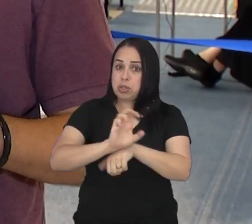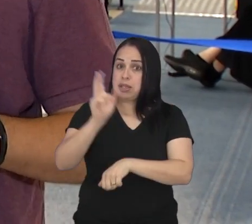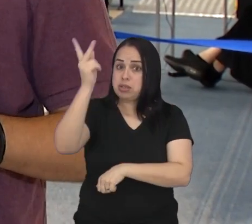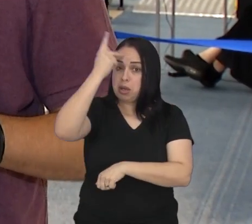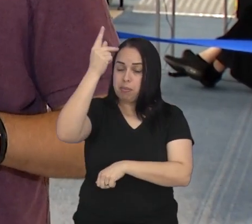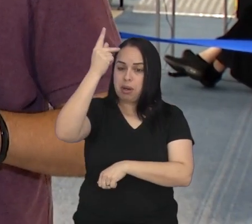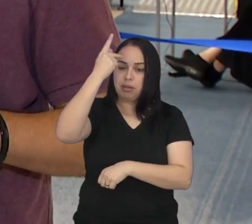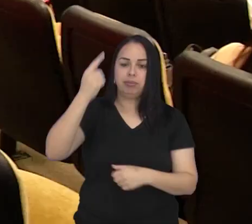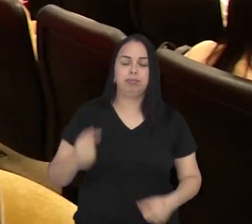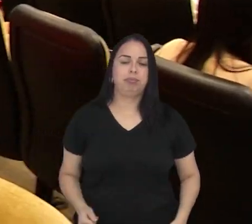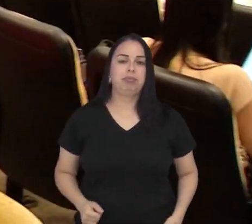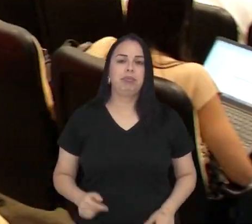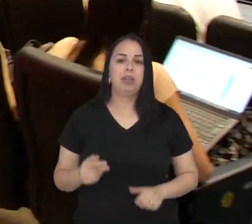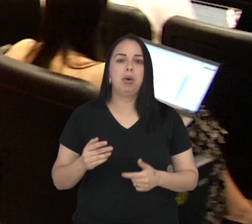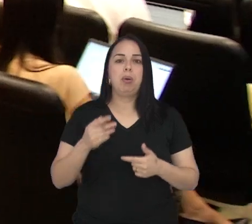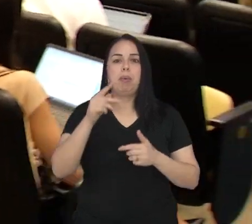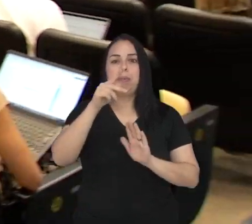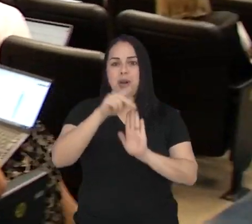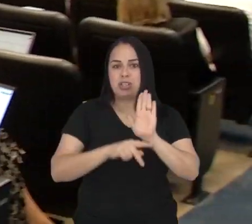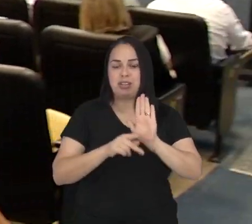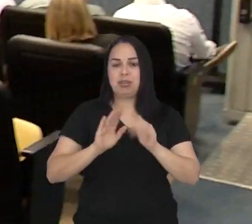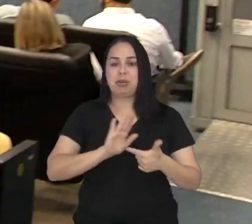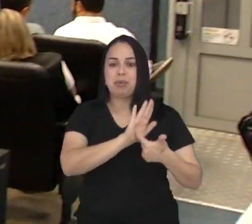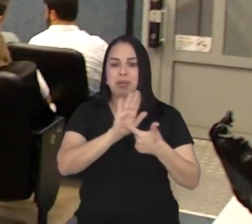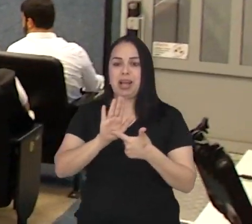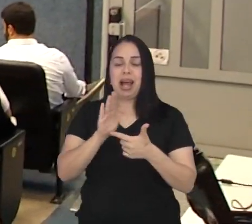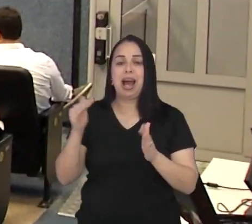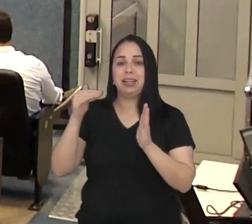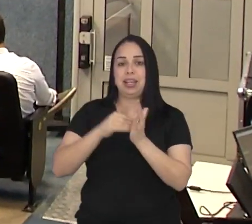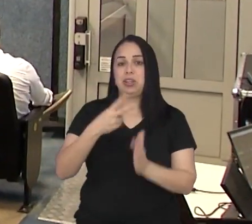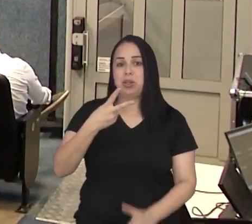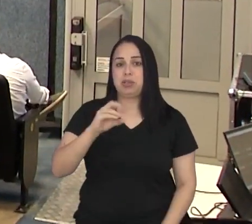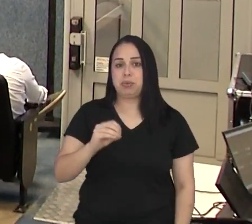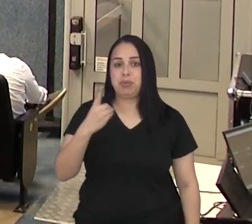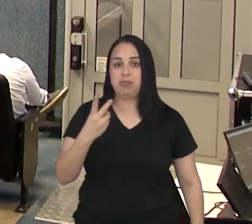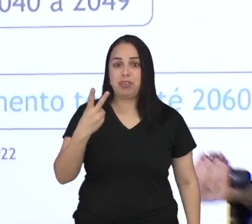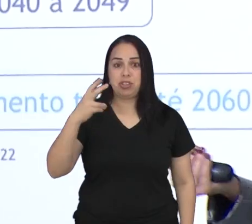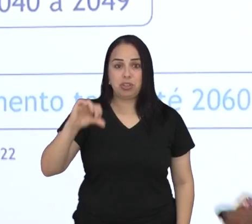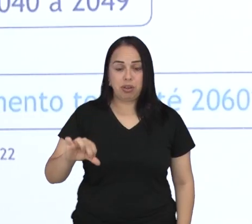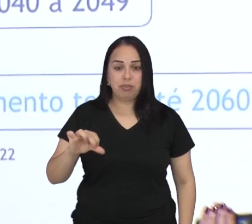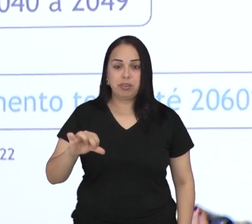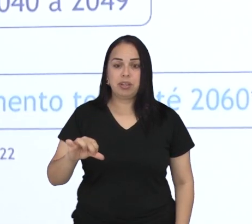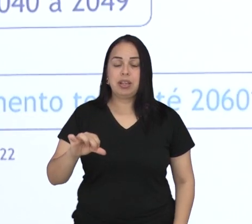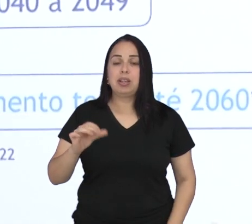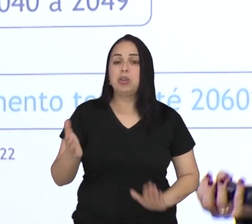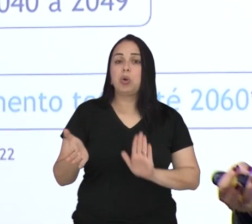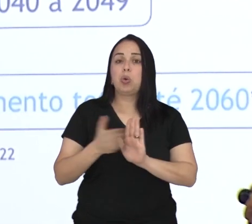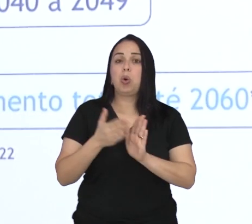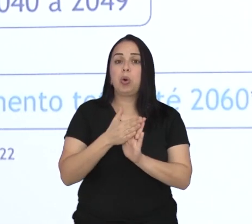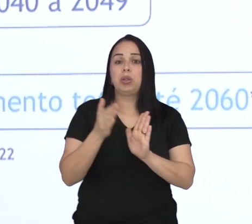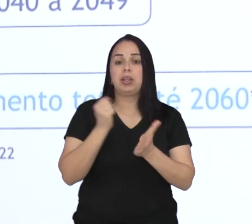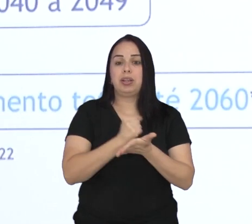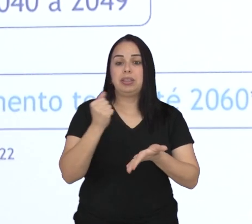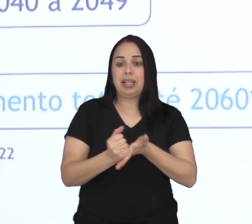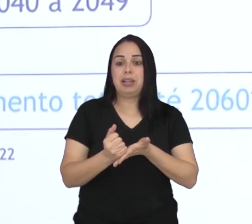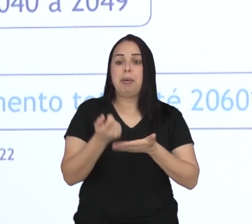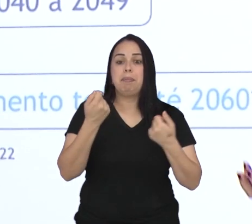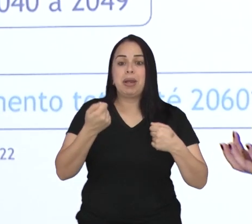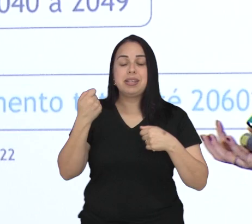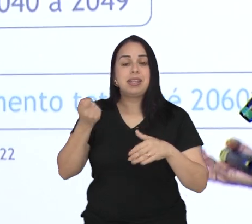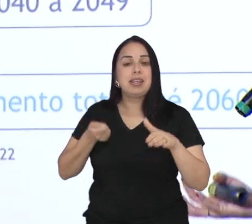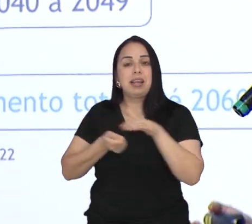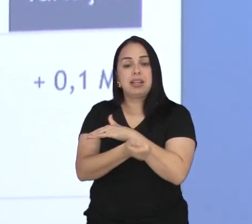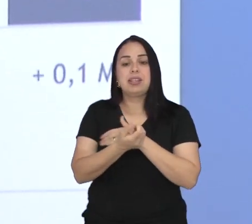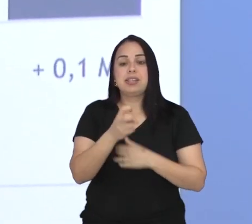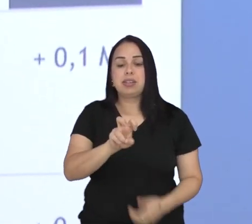em todo o estado de São Paulo. Segundo o projeto apresentado, até 2029, o contrato proposto prevê aportes de 5 bilhões de